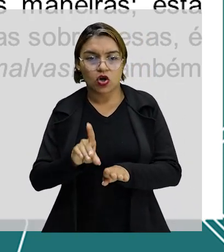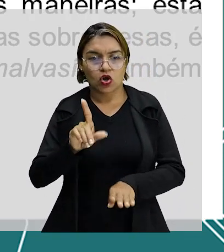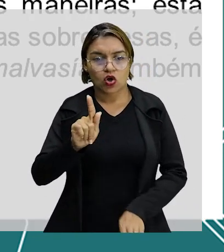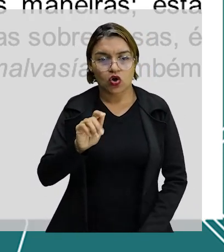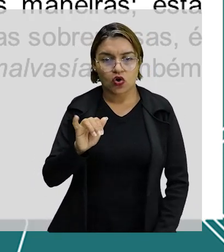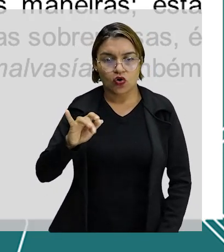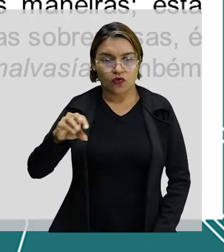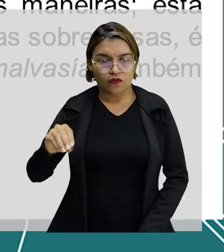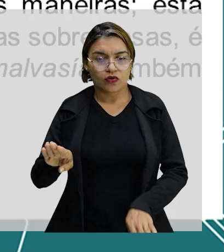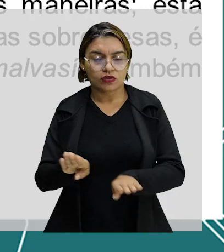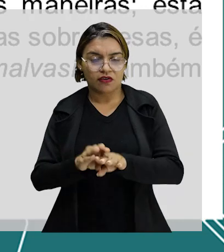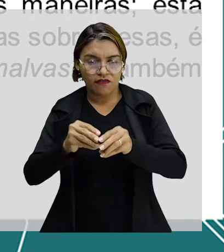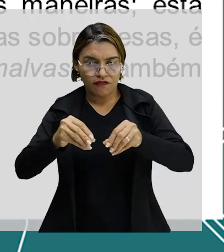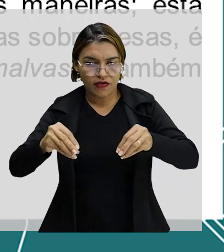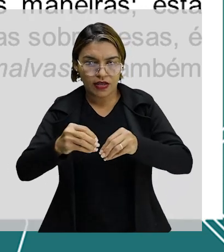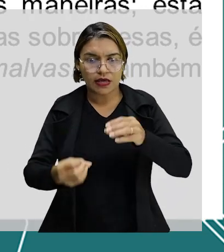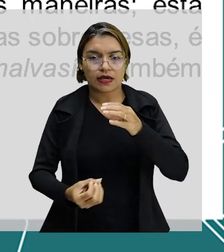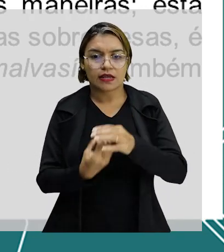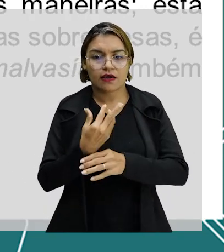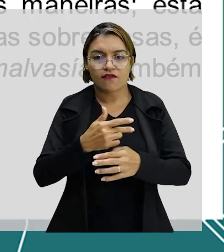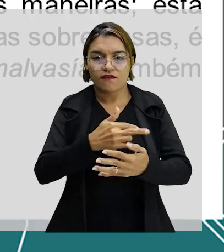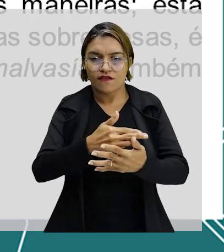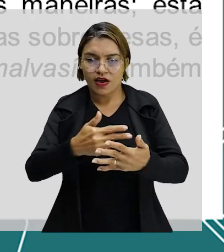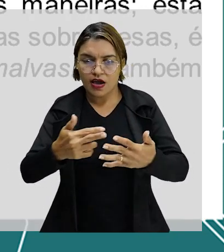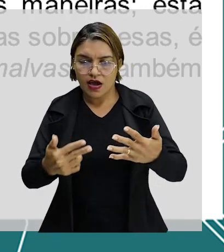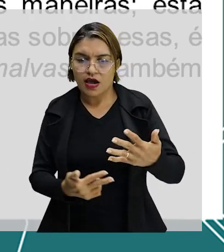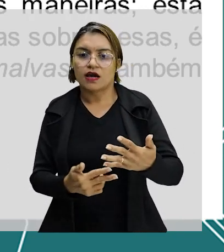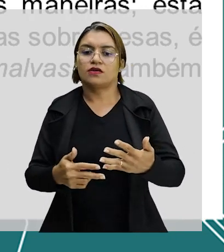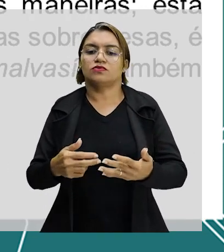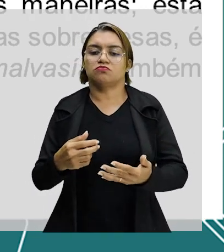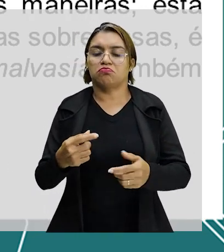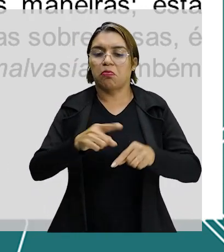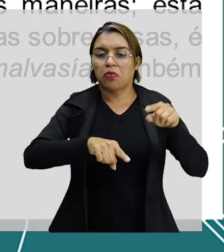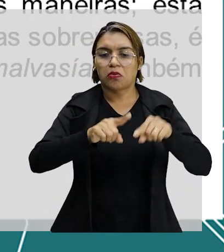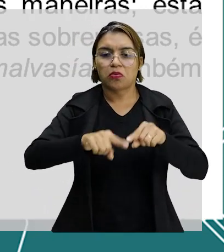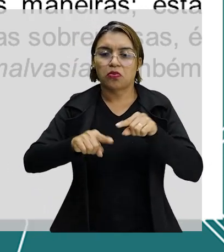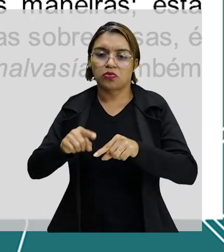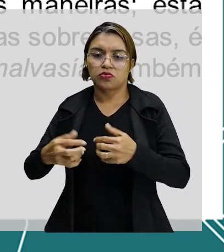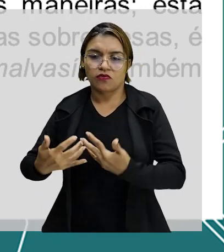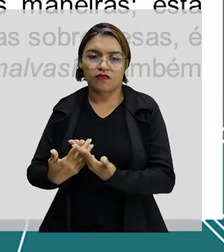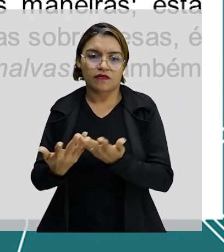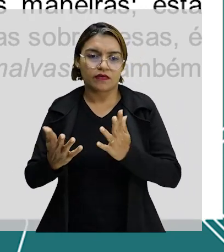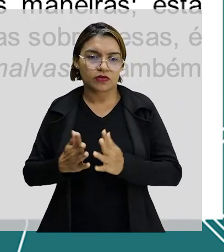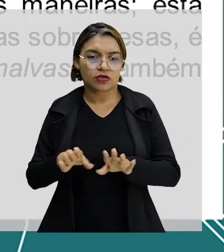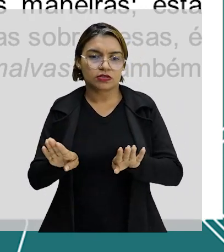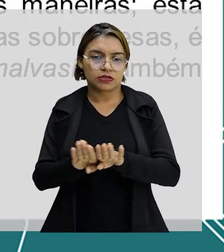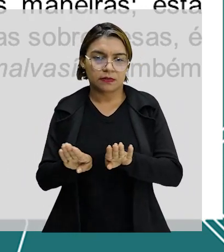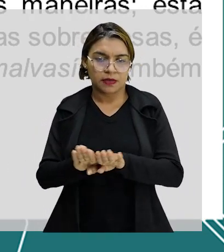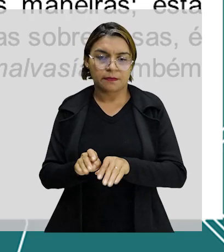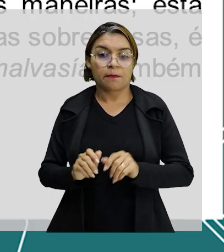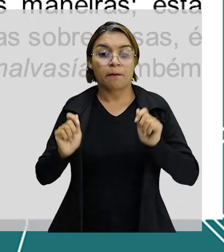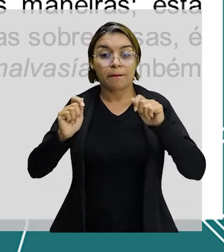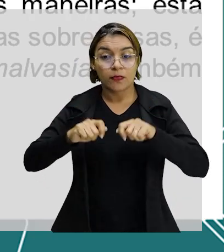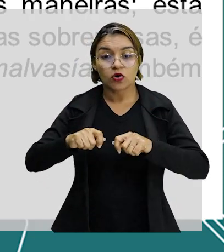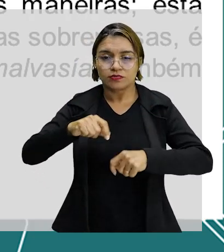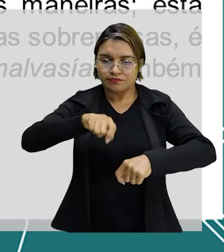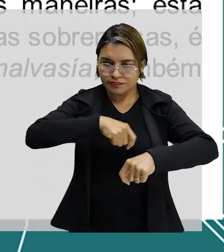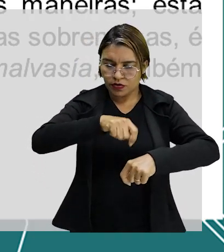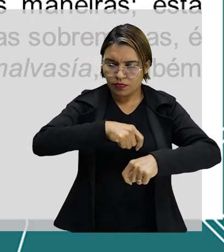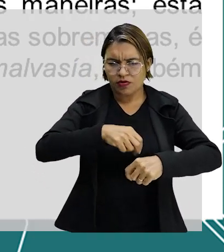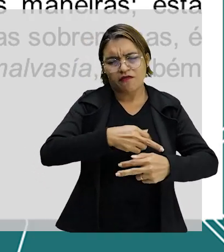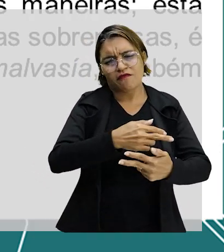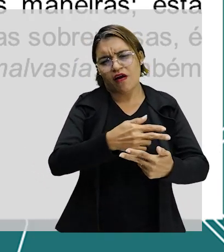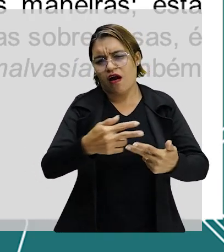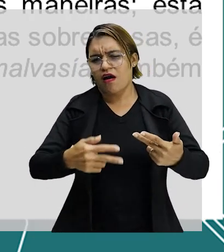feita com diversos cereais e outros produtos vegetais, como os rizomas de samambaia, que pode ser preparada de